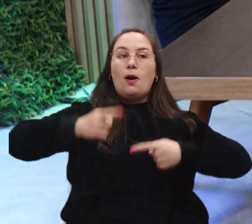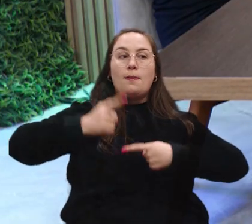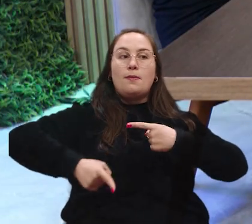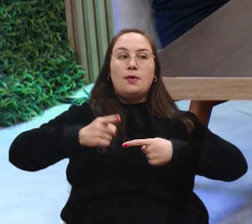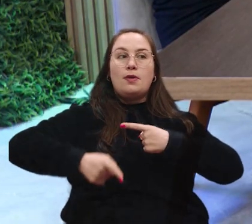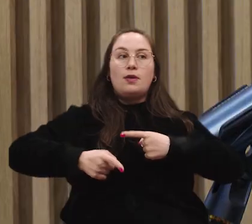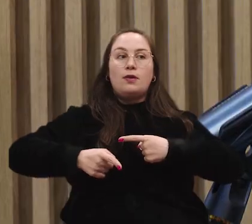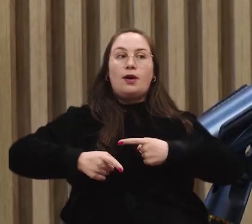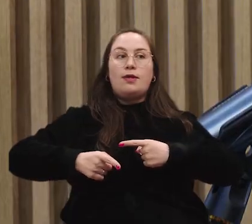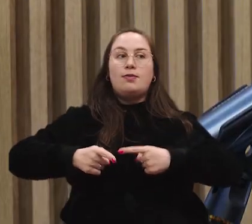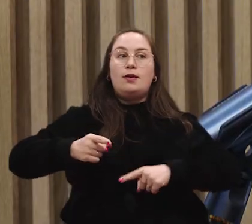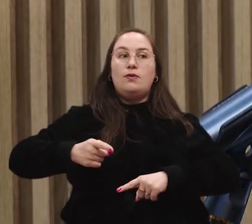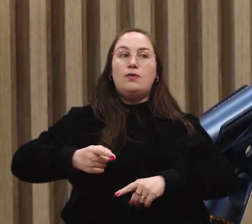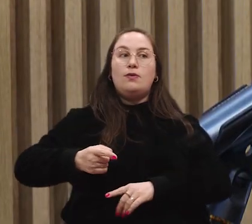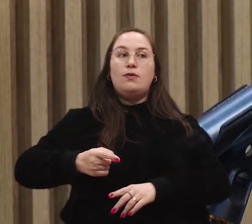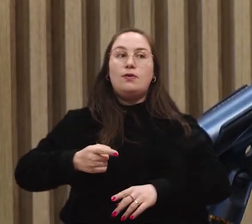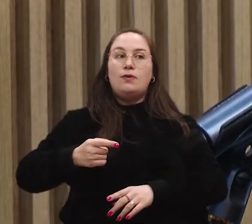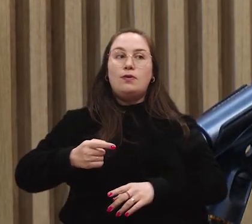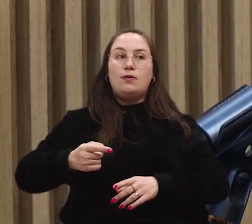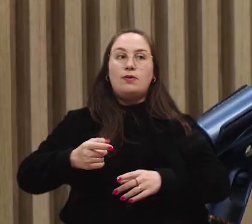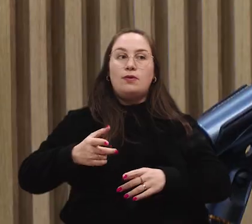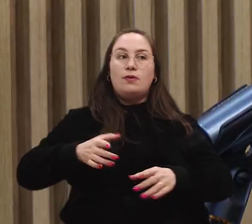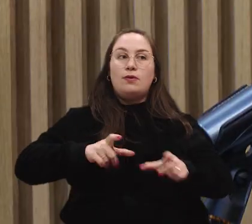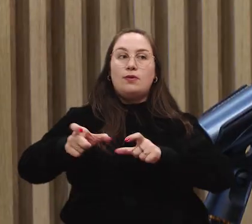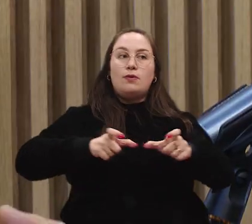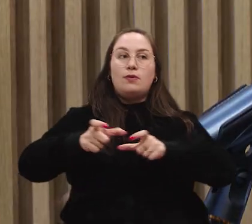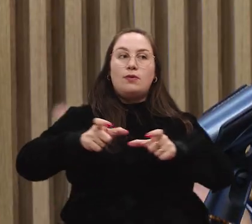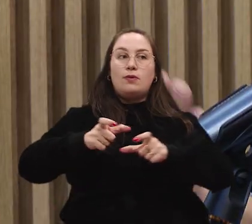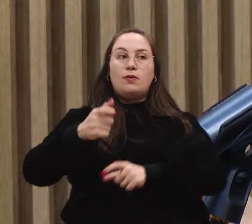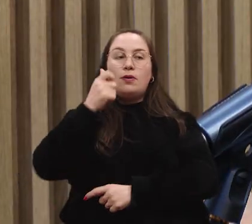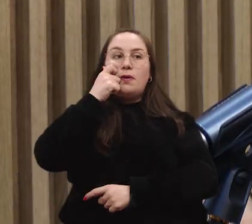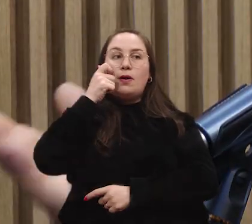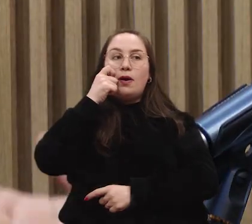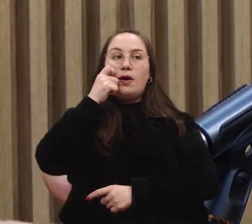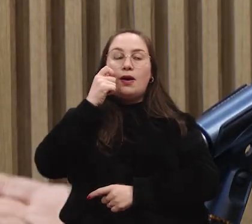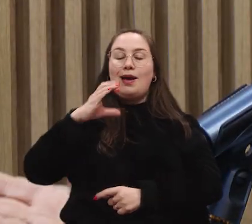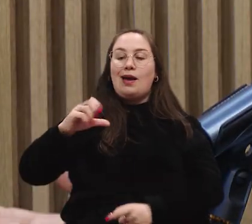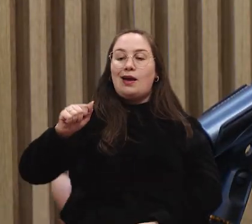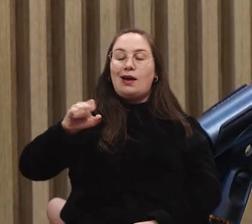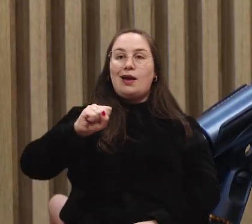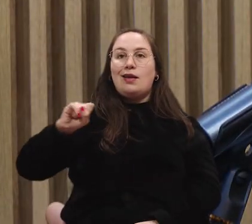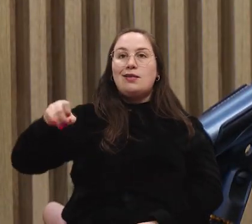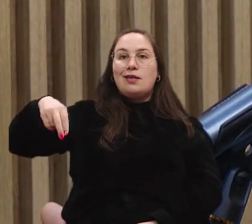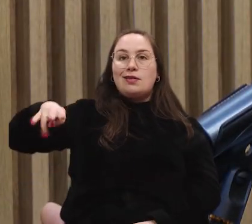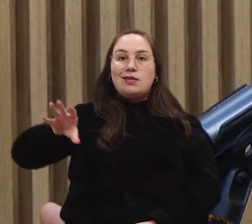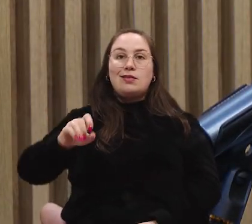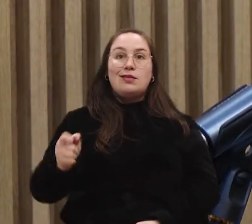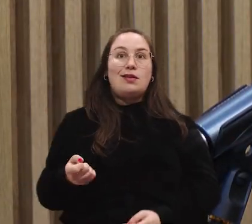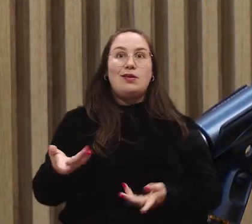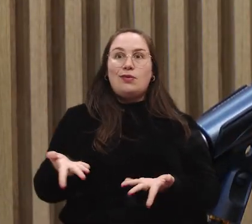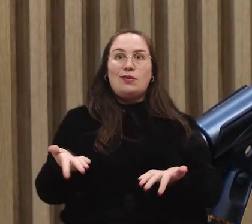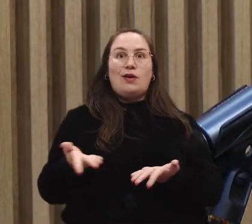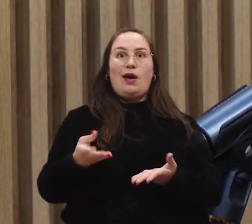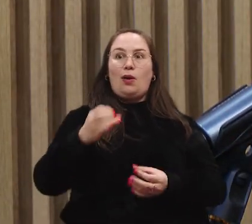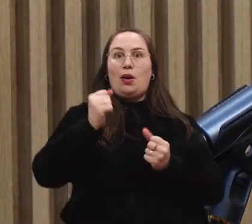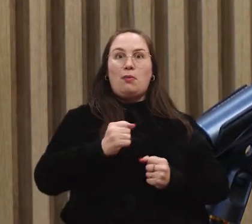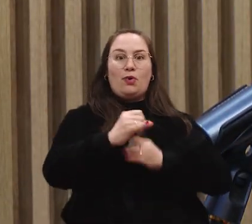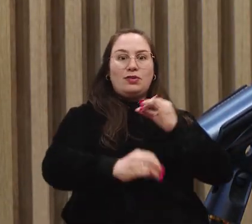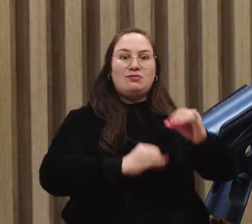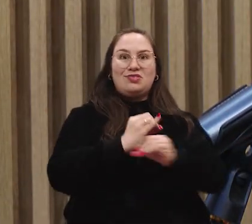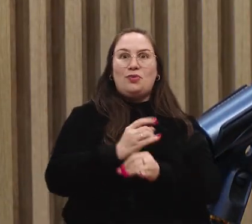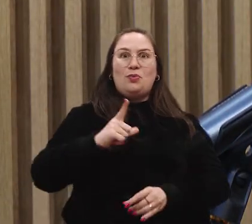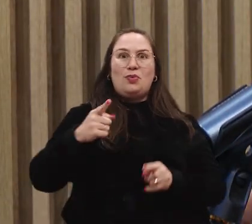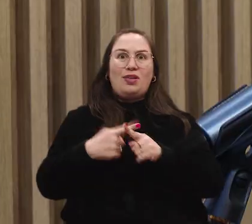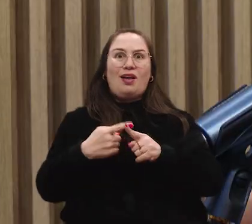que era presencial, que dava para jogar umas horas por dia. Legalizaram ilegal, né? Não entendi legalizaram isso aí, na palma da mão, jogar 24 horas por dia. E aí tem